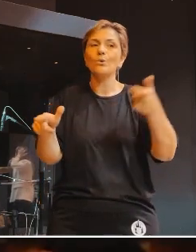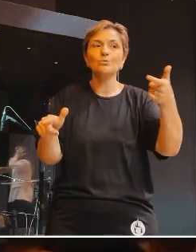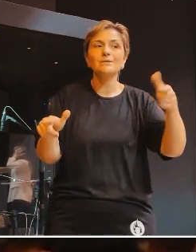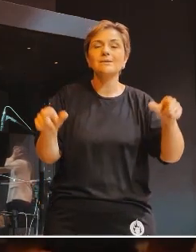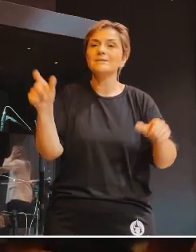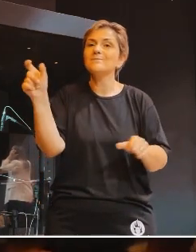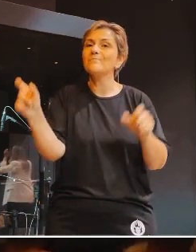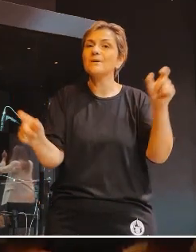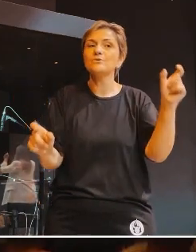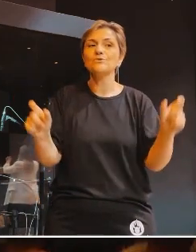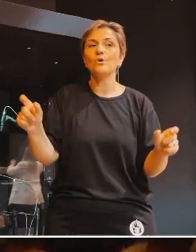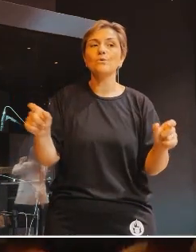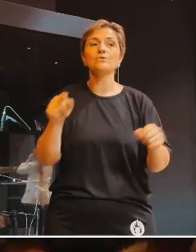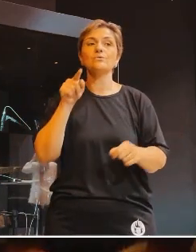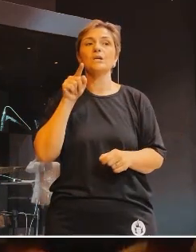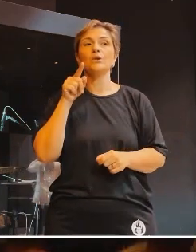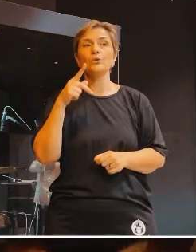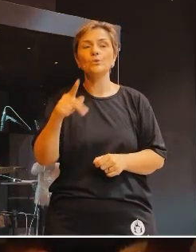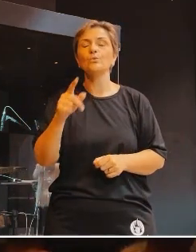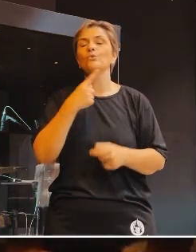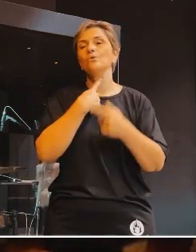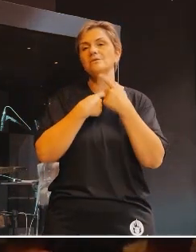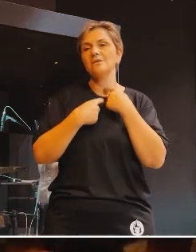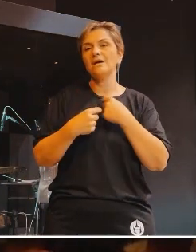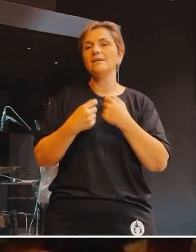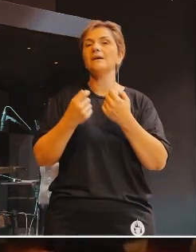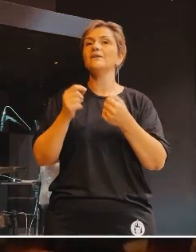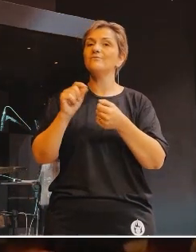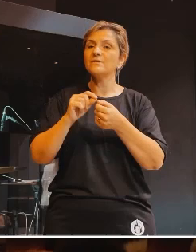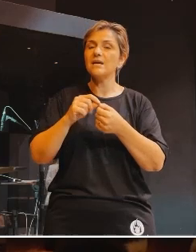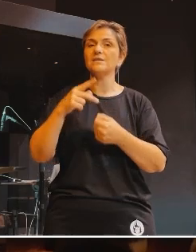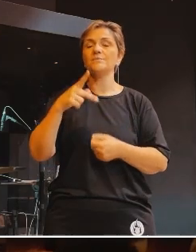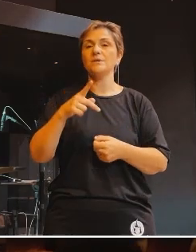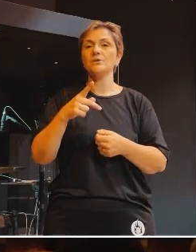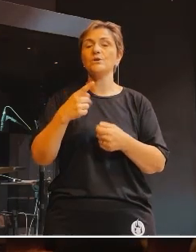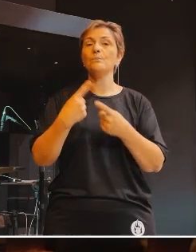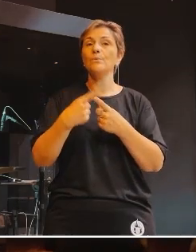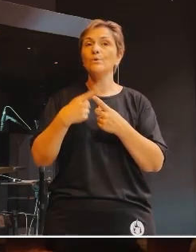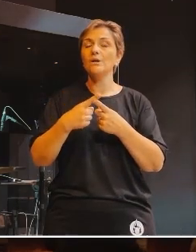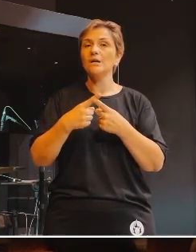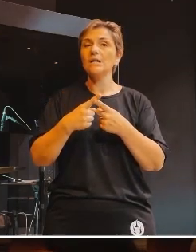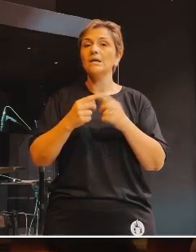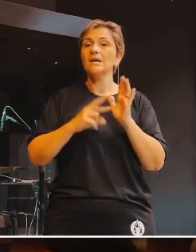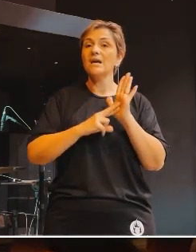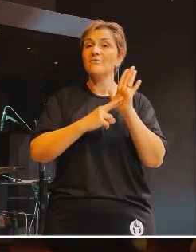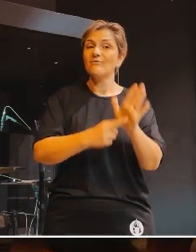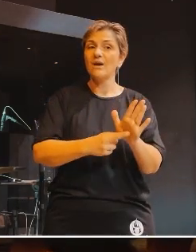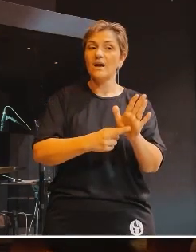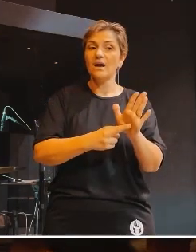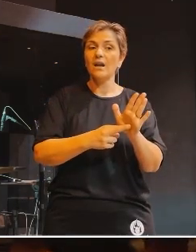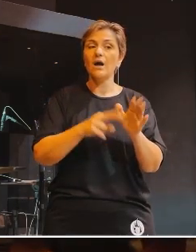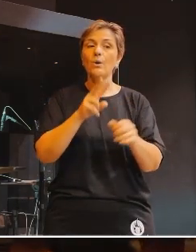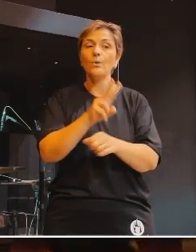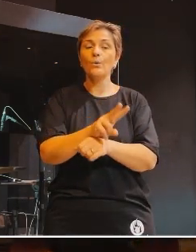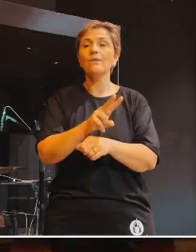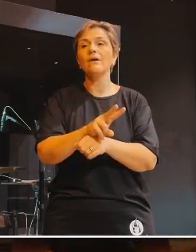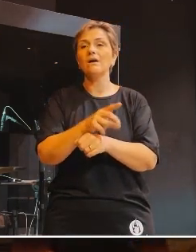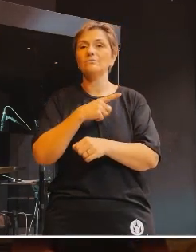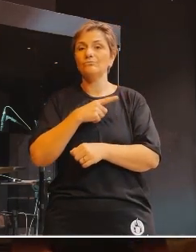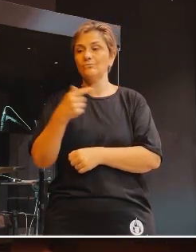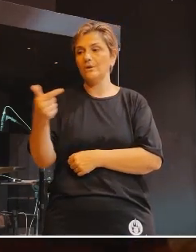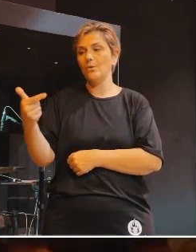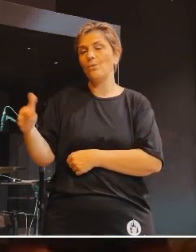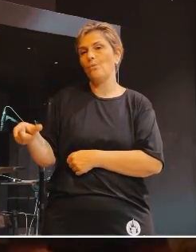isso é profundo? Porque isso revela um cuidado com o outro. Quantos gostariam